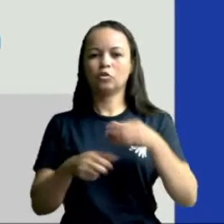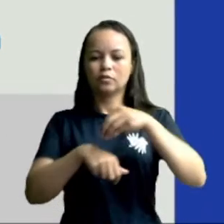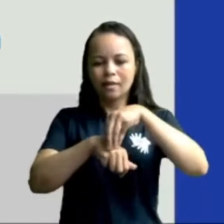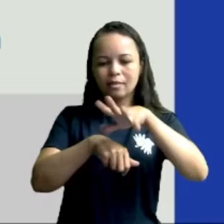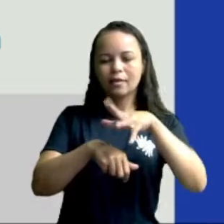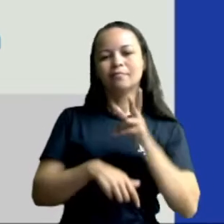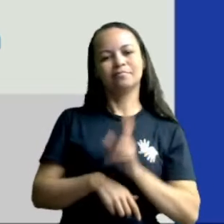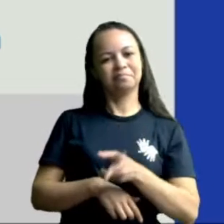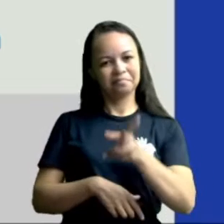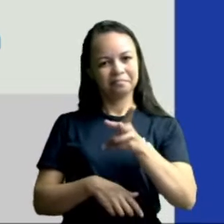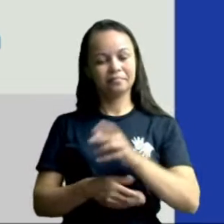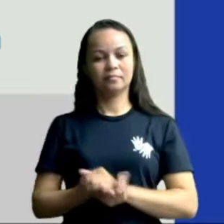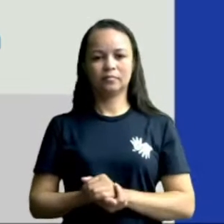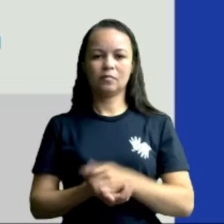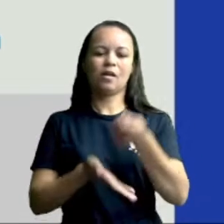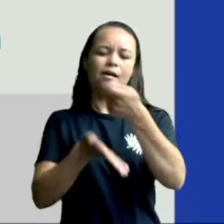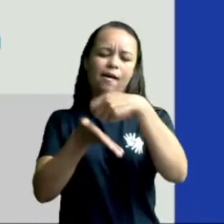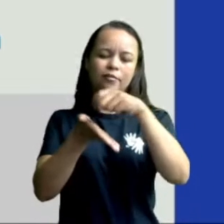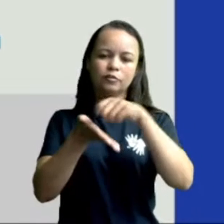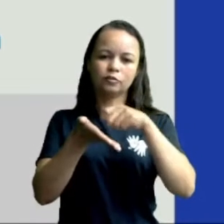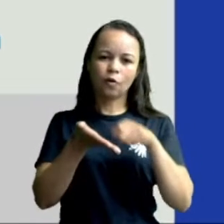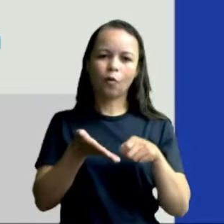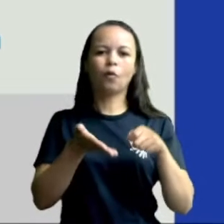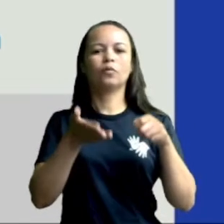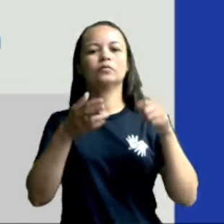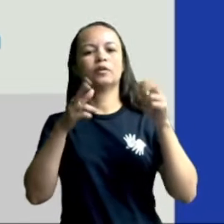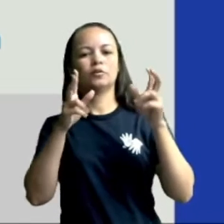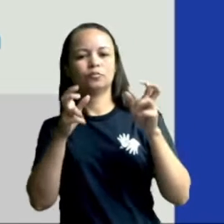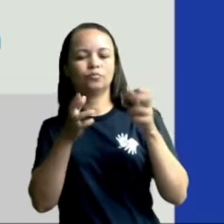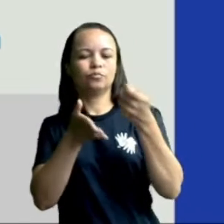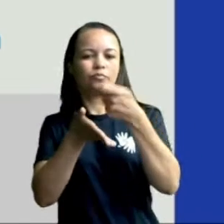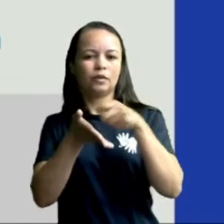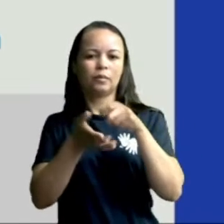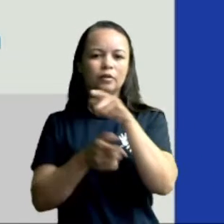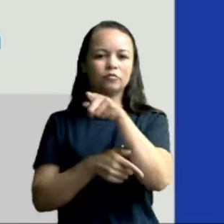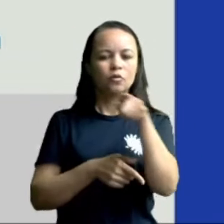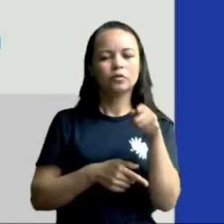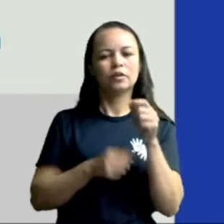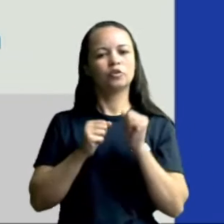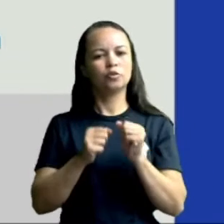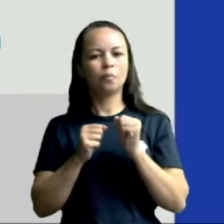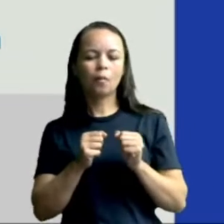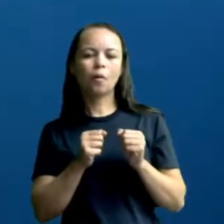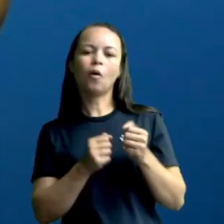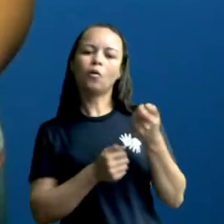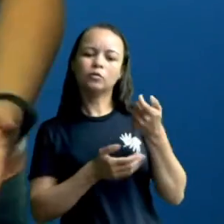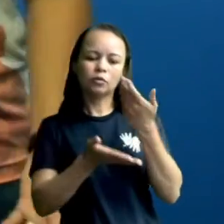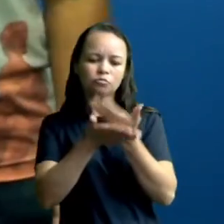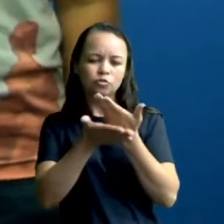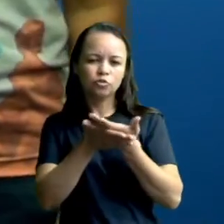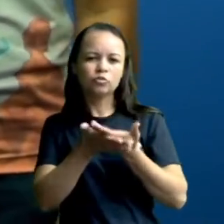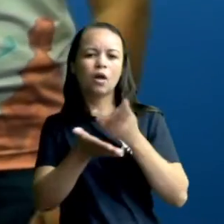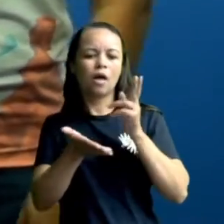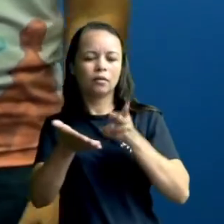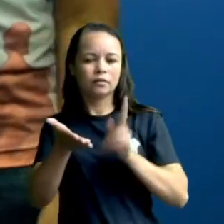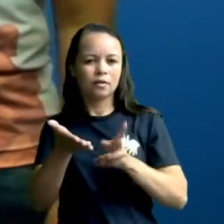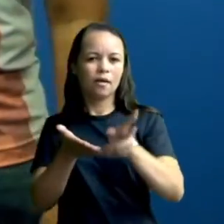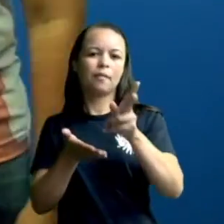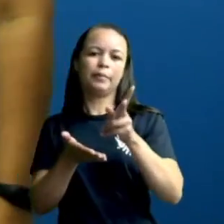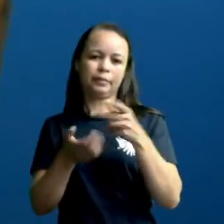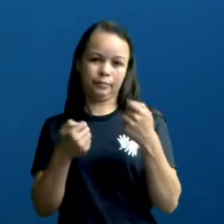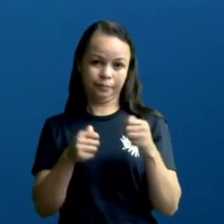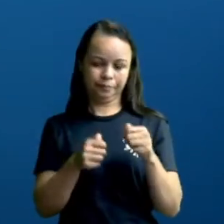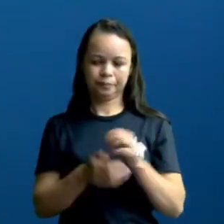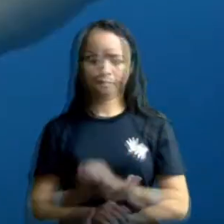sempre, Anotem os assuntos para que vocês possam revisar sempre que necessário, tá bom?